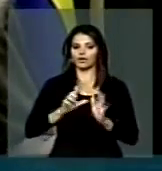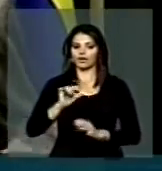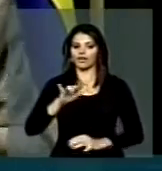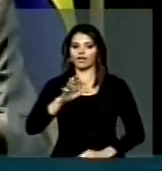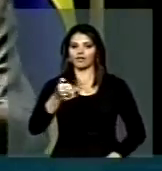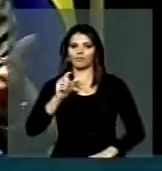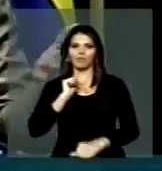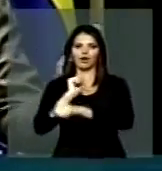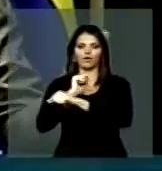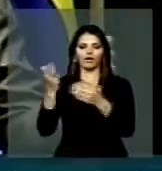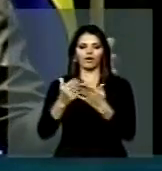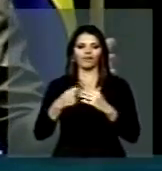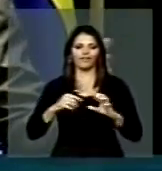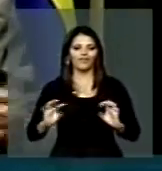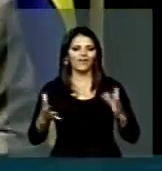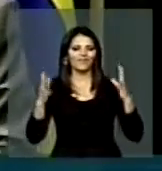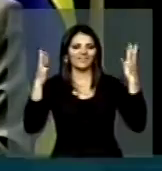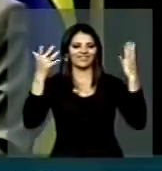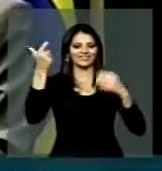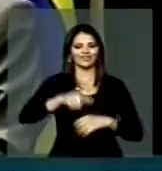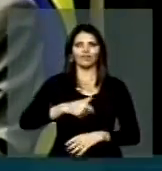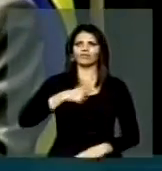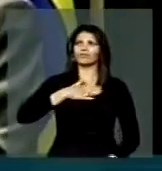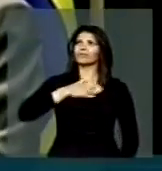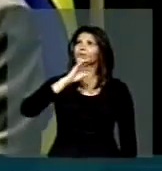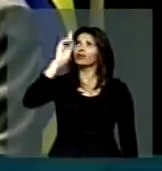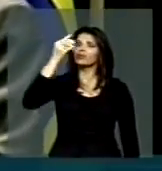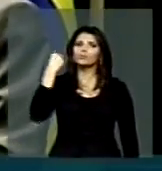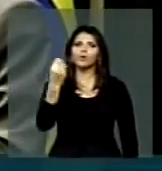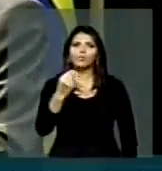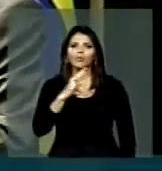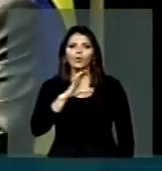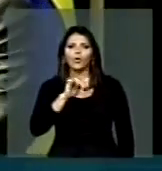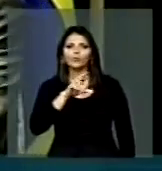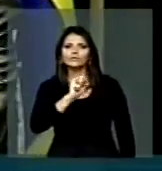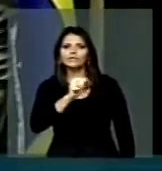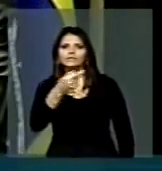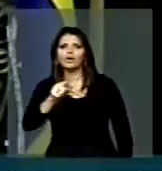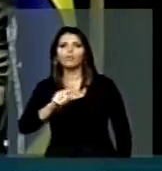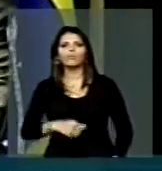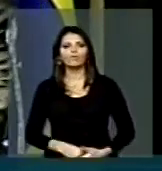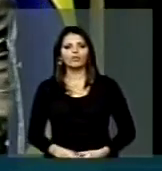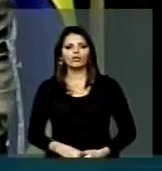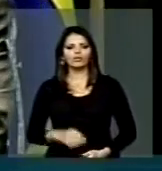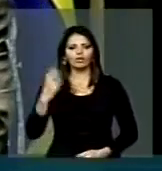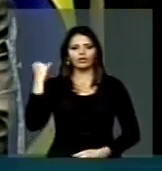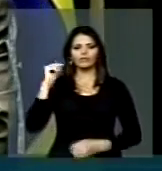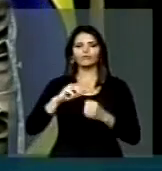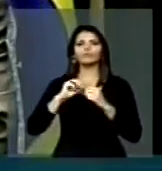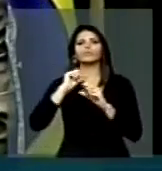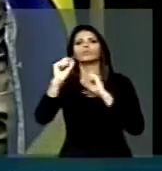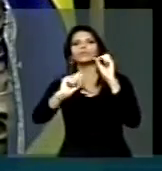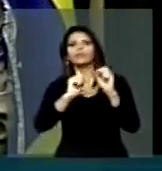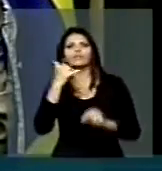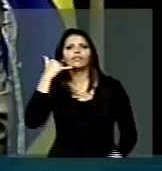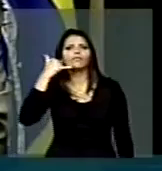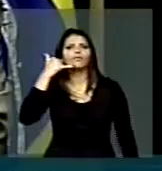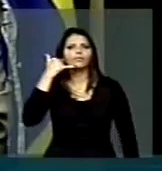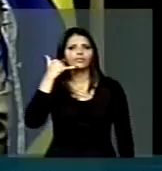vários anos. Agora se comemora outra vez. Meu Deus, é concessão. E o que eu fiz com a telefonia? Não foi